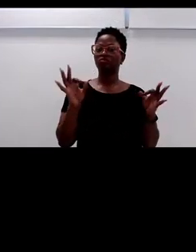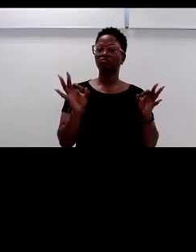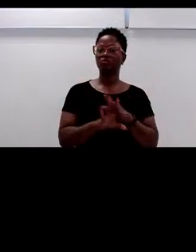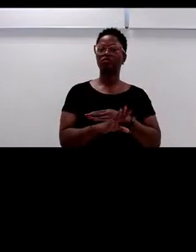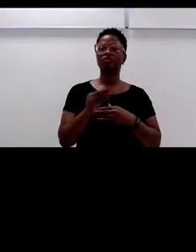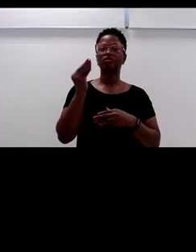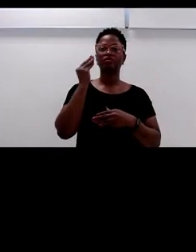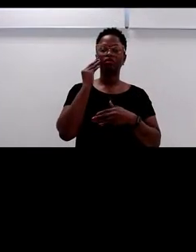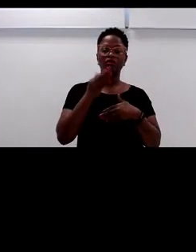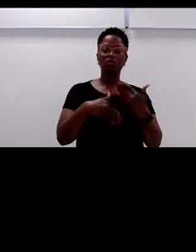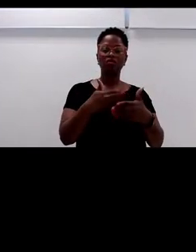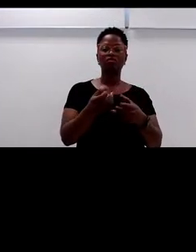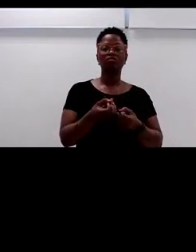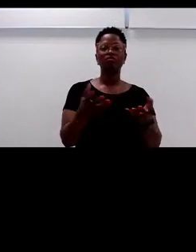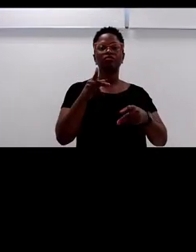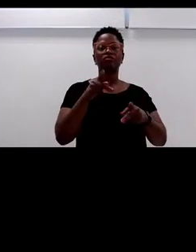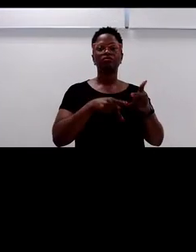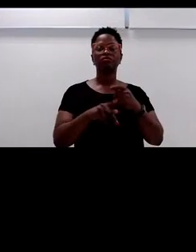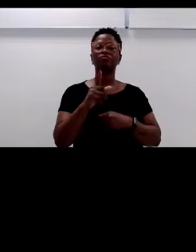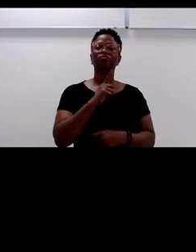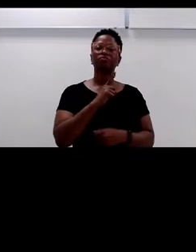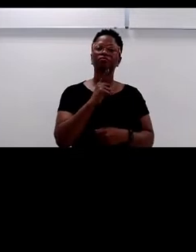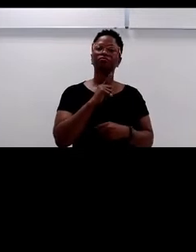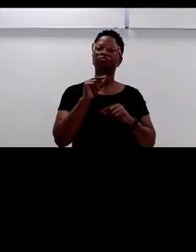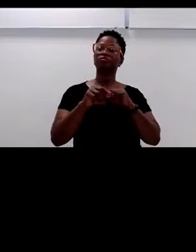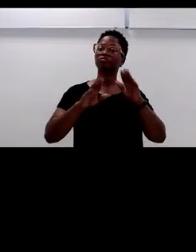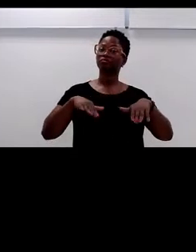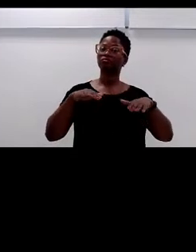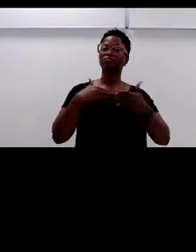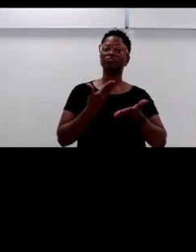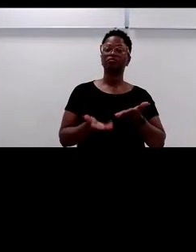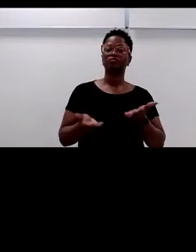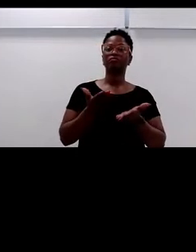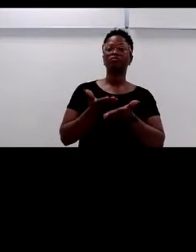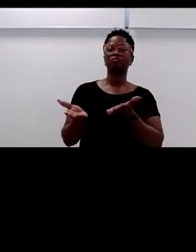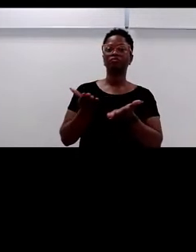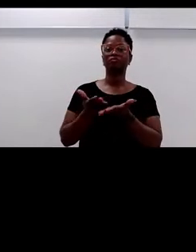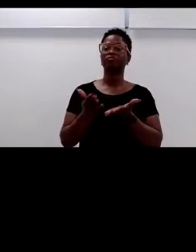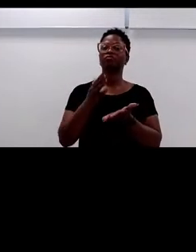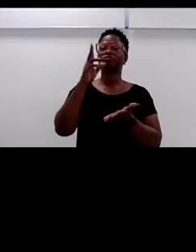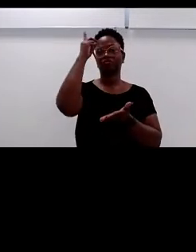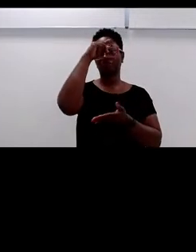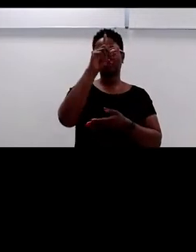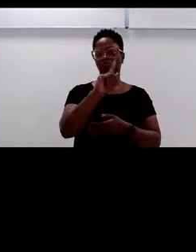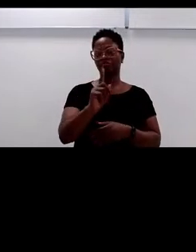o povo tinha e às vezes se perde por não ser lembrado.